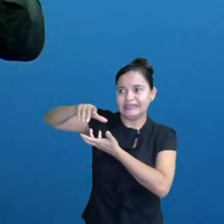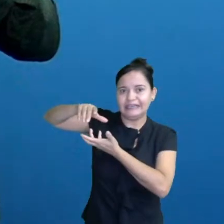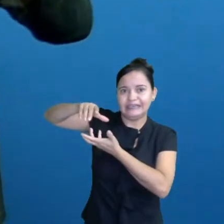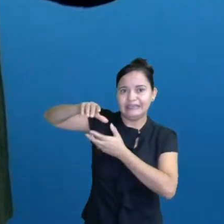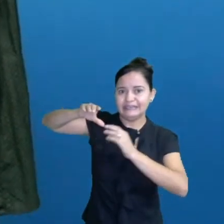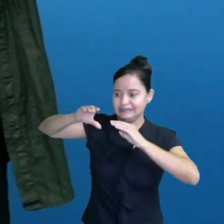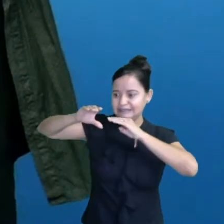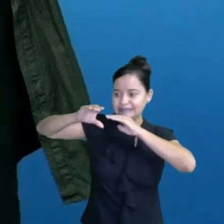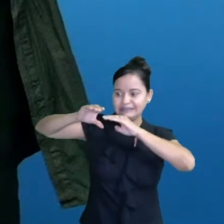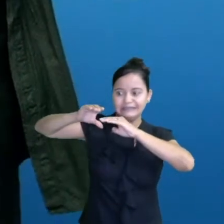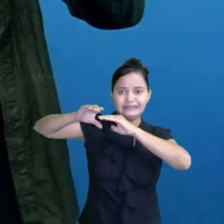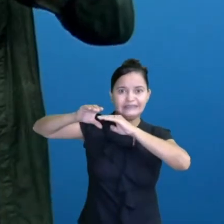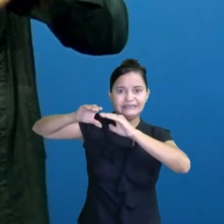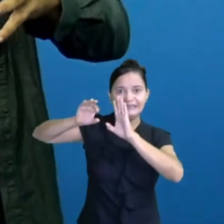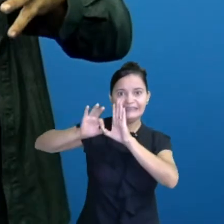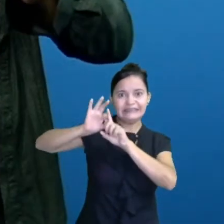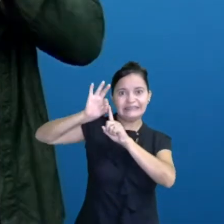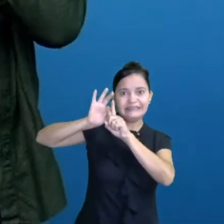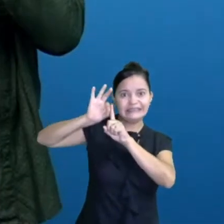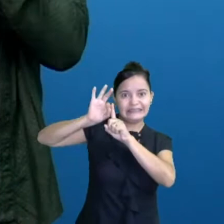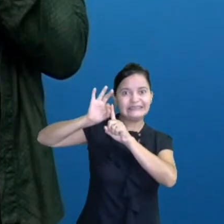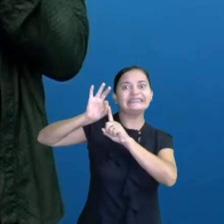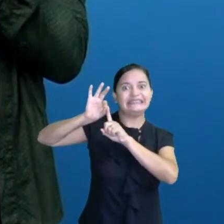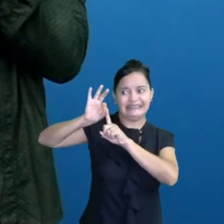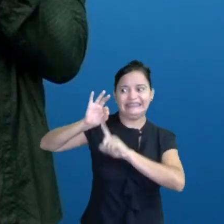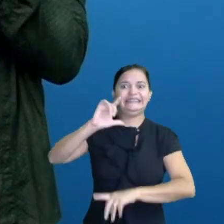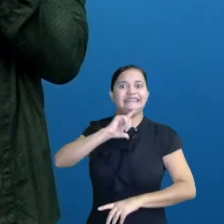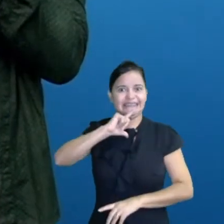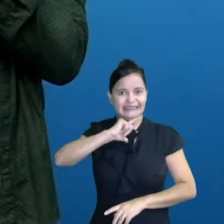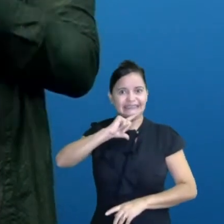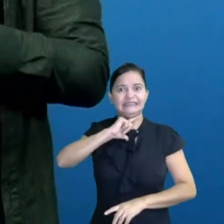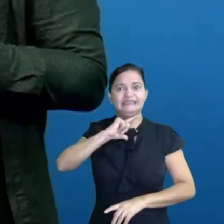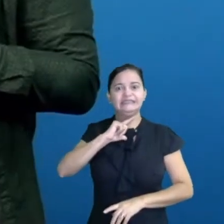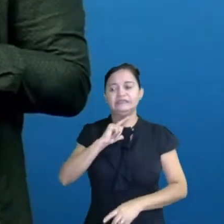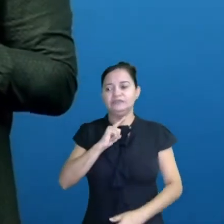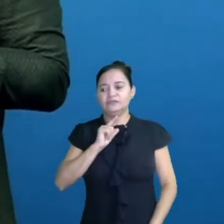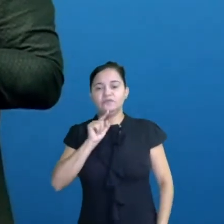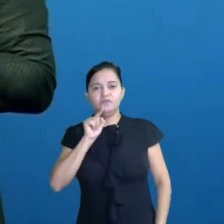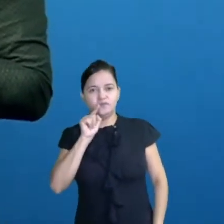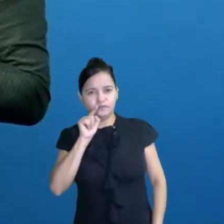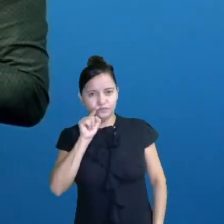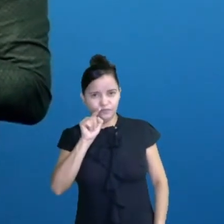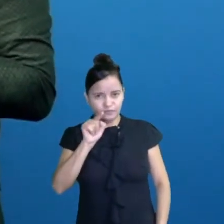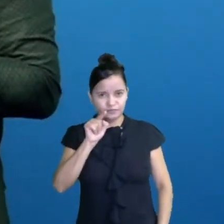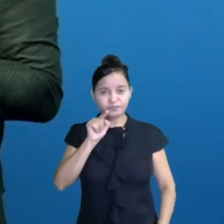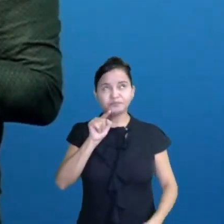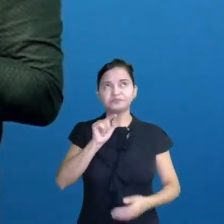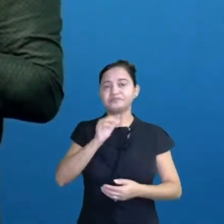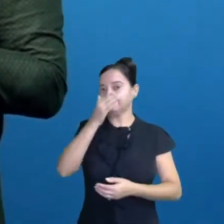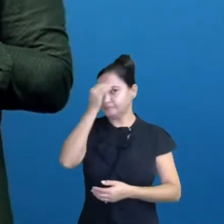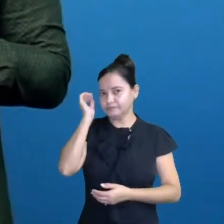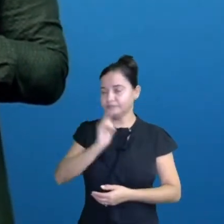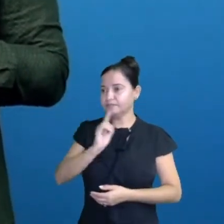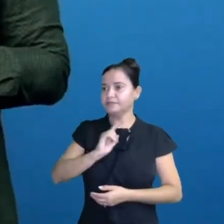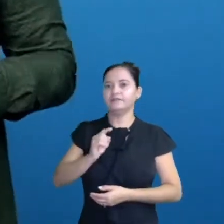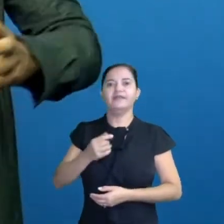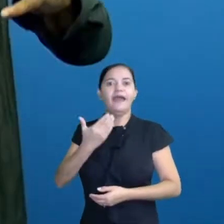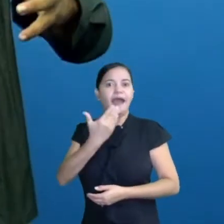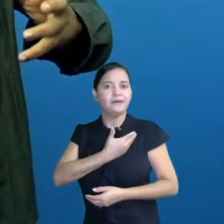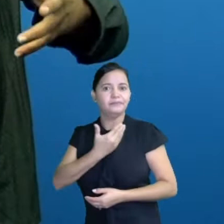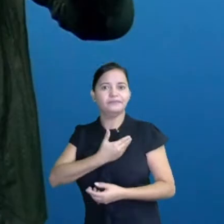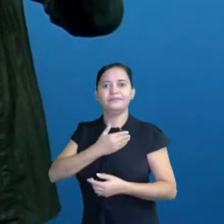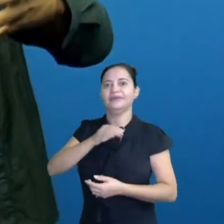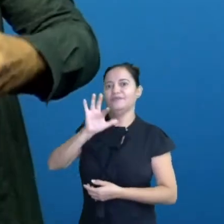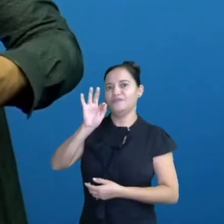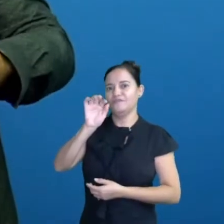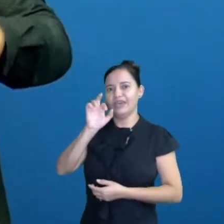ressaltar. E aí eu peço atenção a vocês para não esquecer disso. Tenho aqui meu amigo Júnior, tenho aqui meu amigo Fernando, tenho aqui minha amiga Marta como